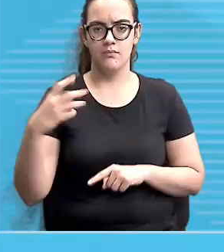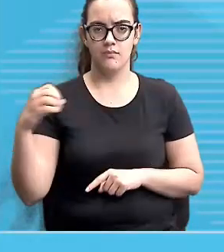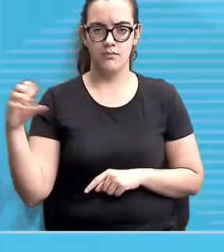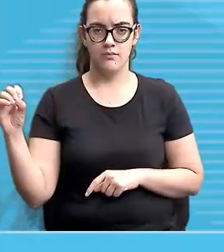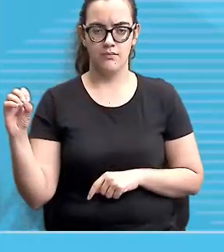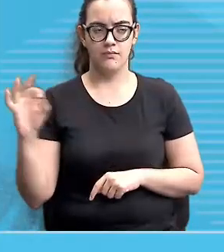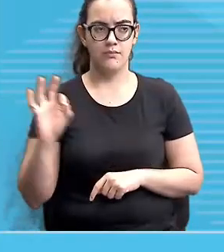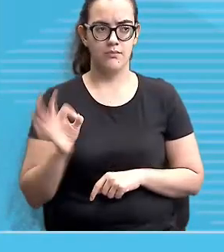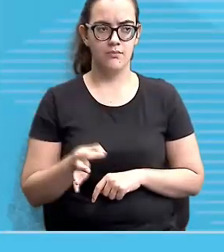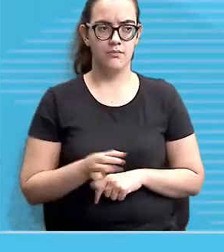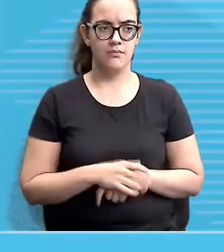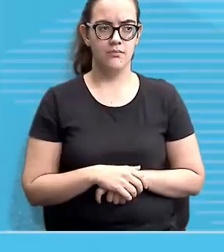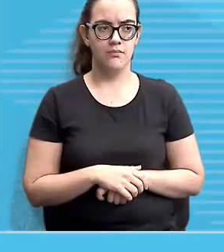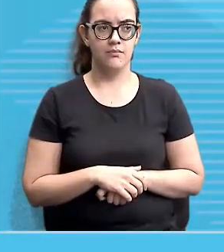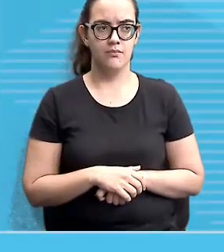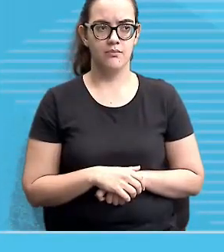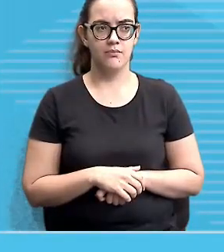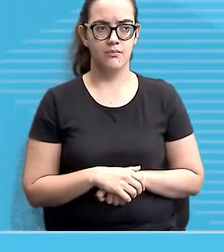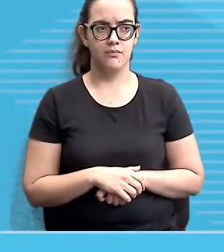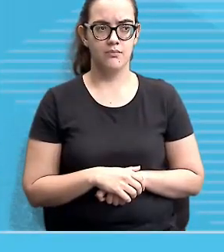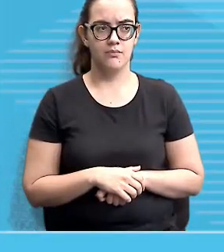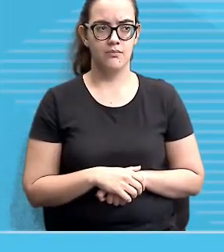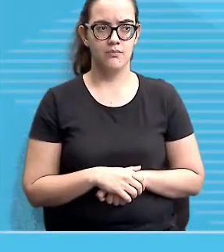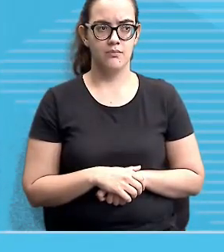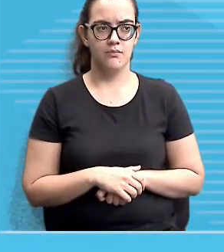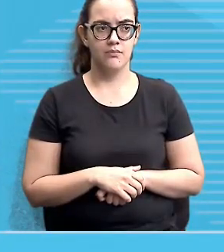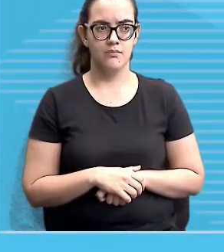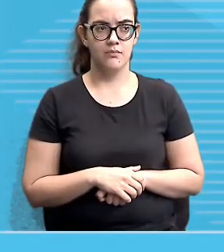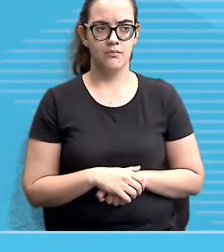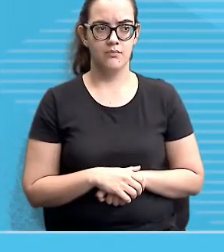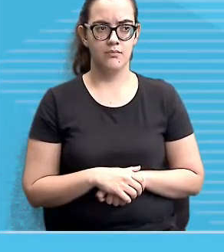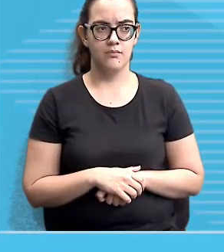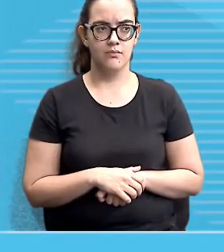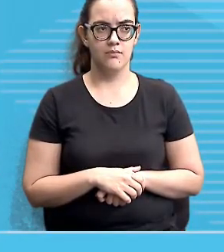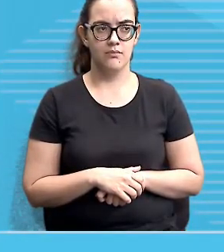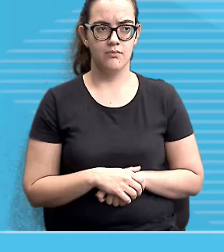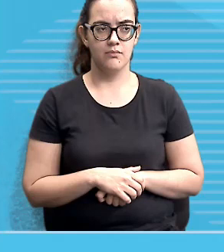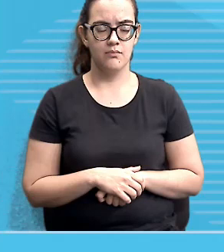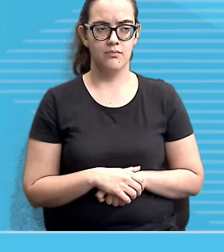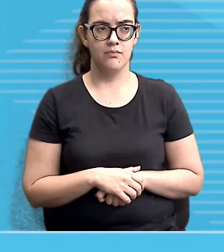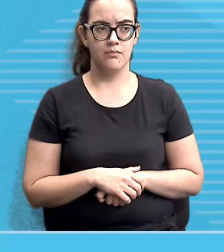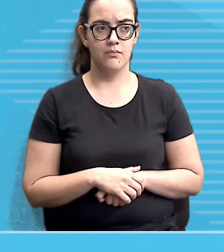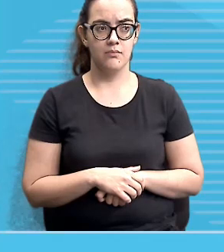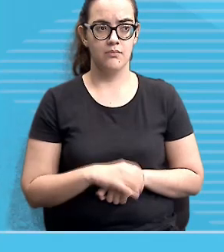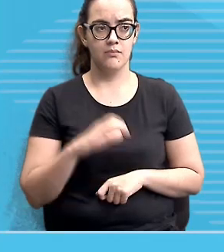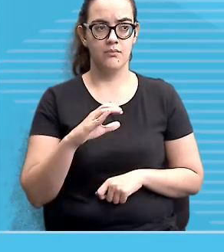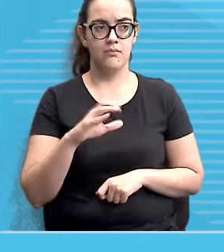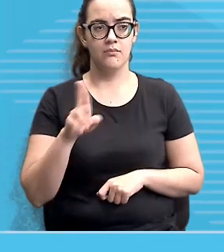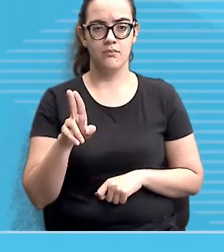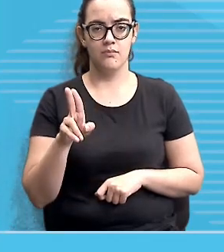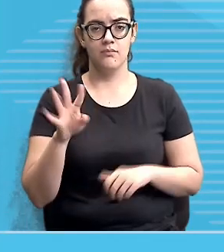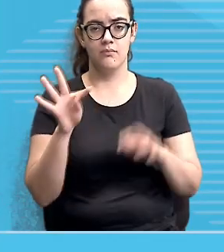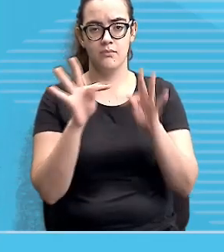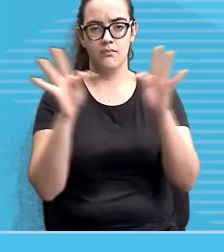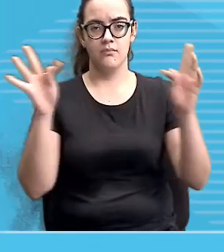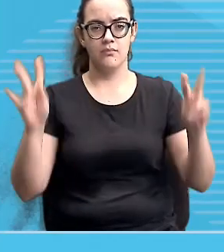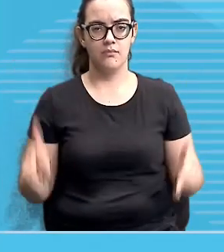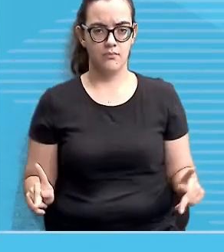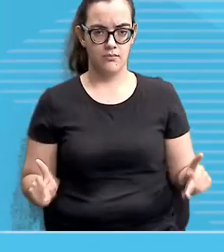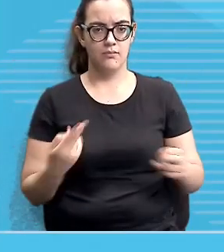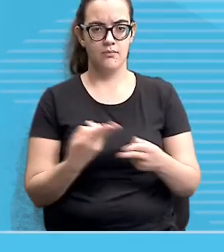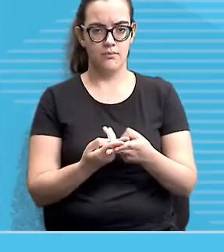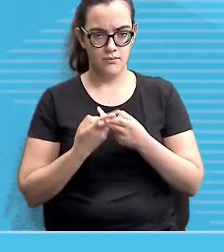E aí E aí a capacidade do cobre e é igual